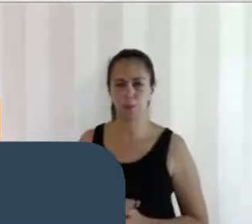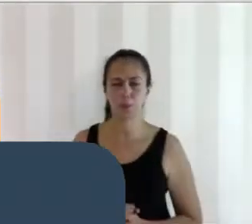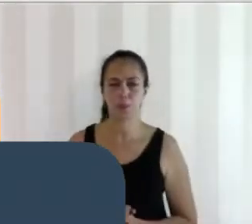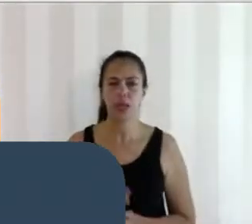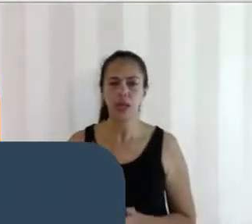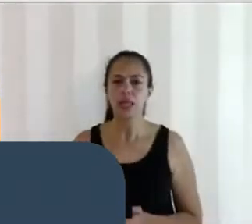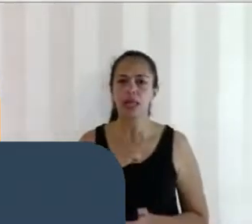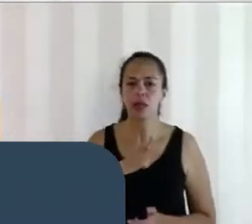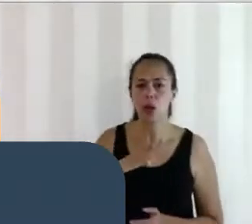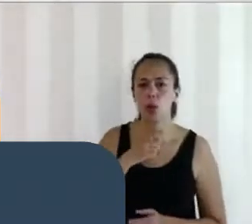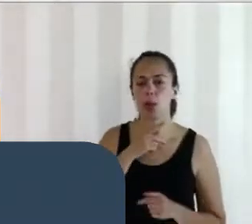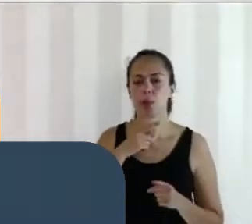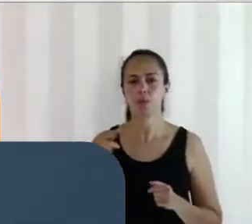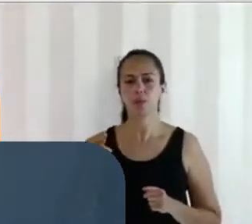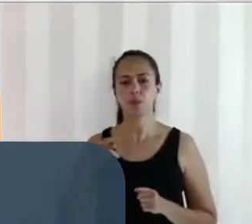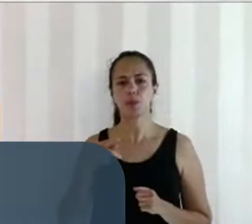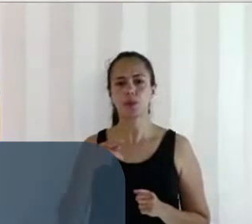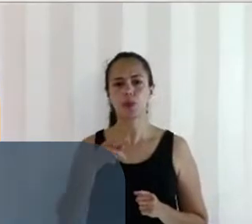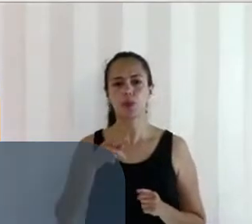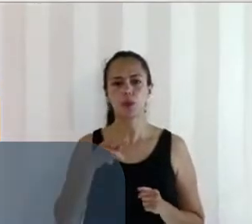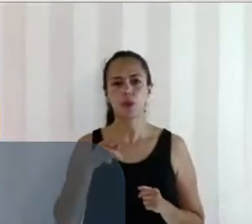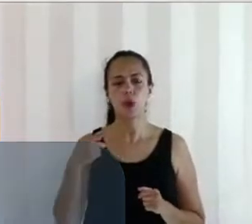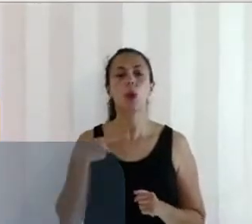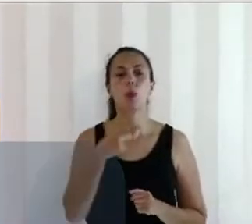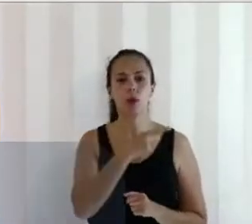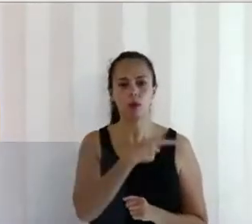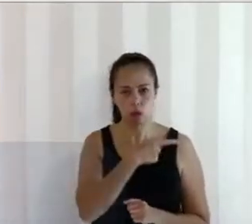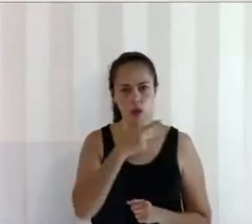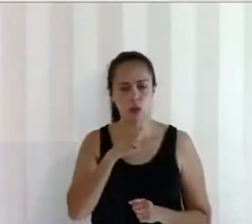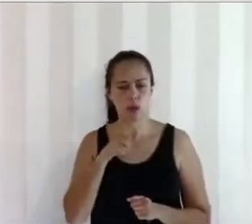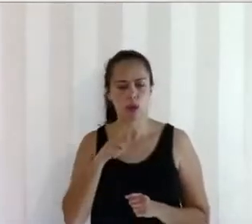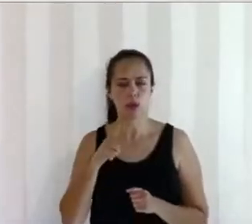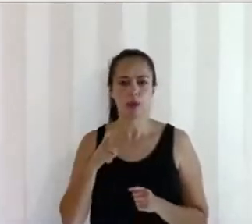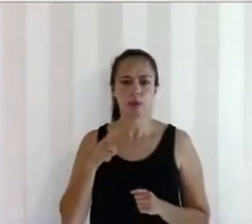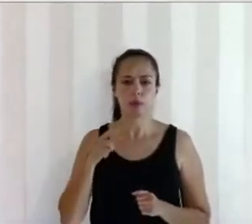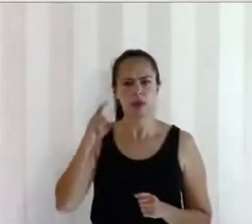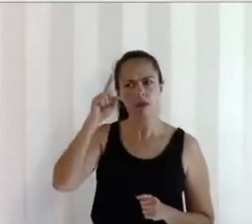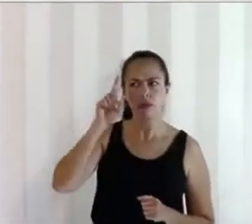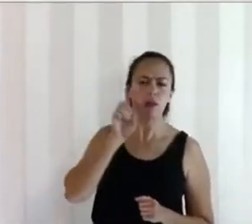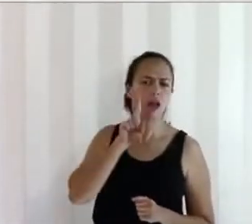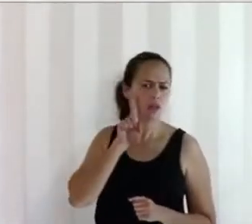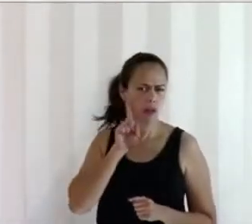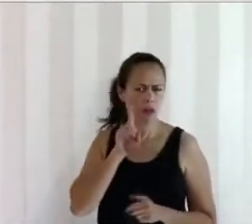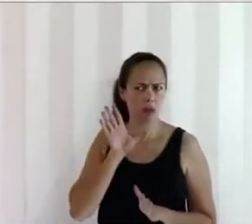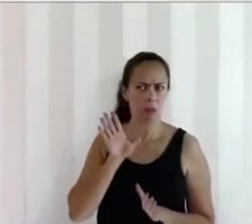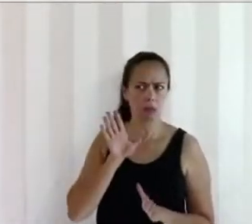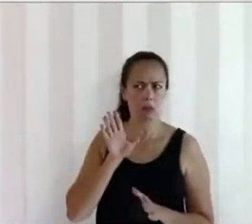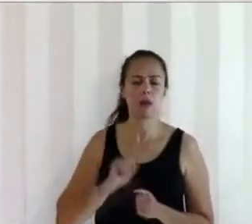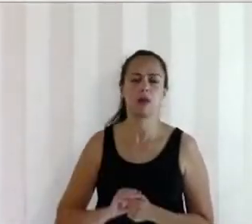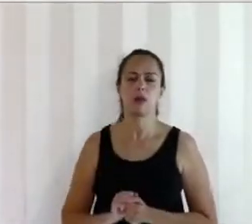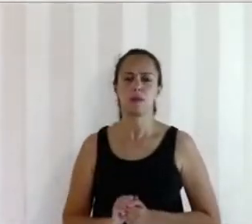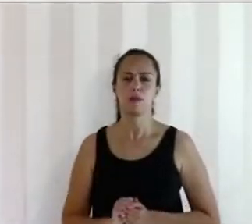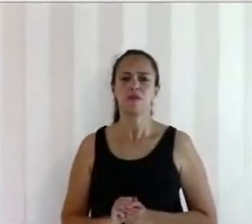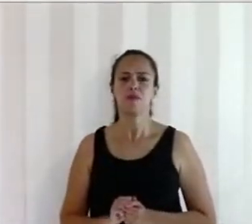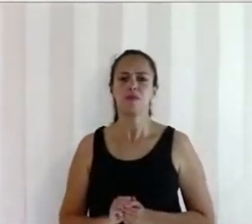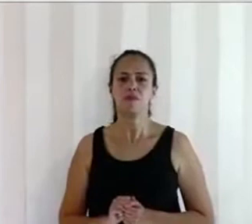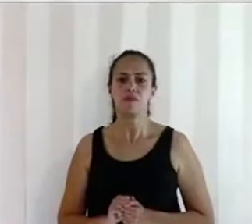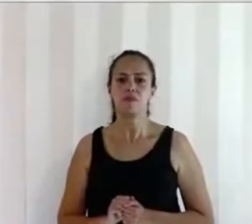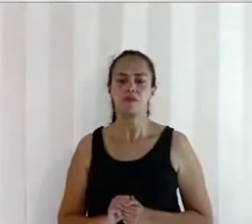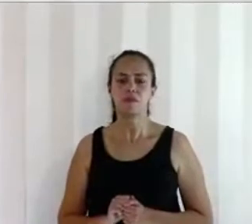Jones. Eu não estou usando nenhum sermão do Lloyd Jones, apenas dizendo que ele trabalhava muito assim,